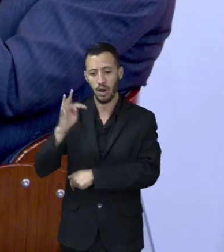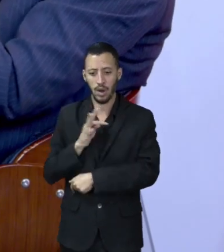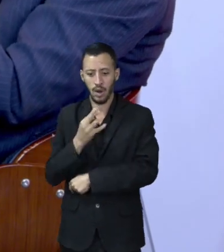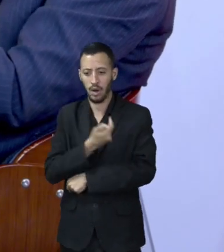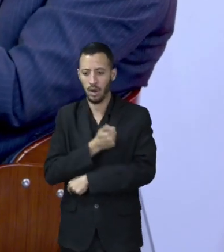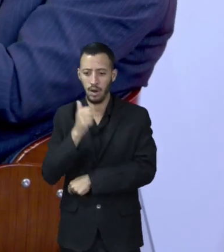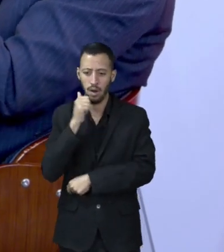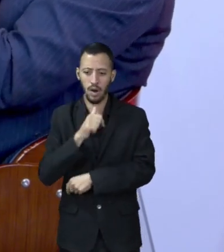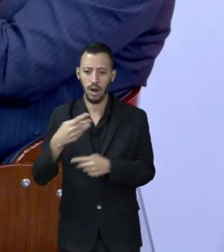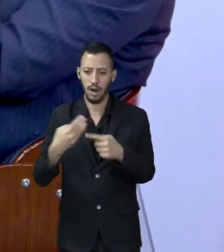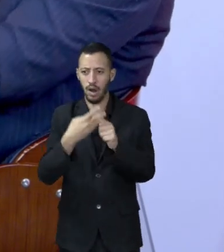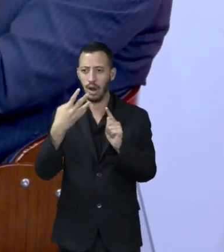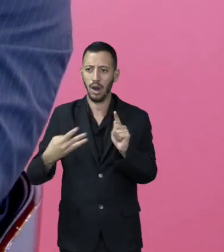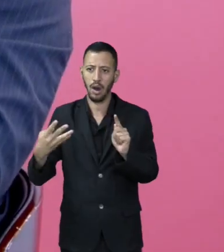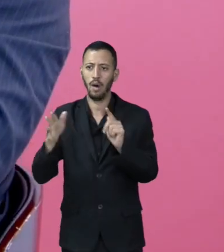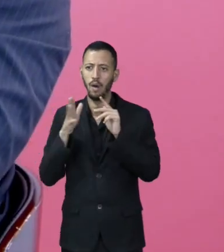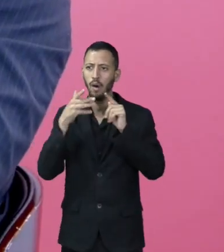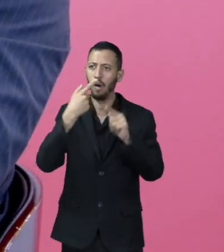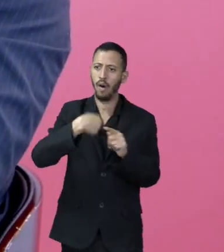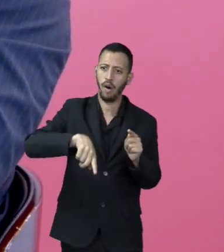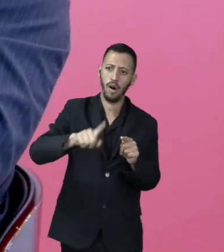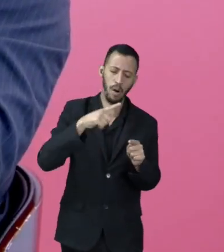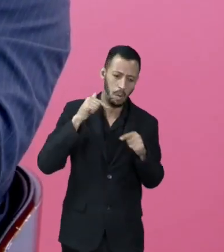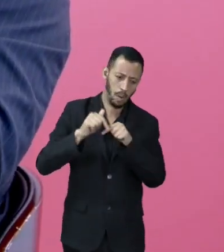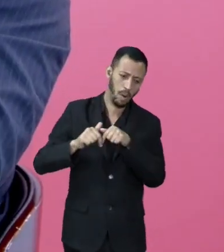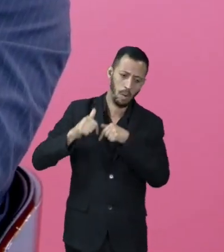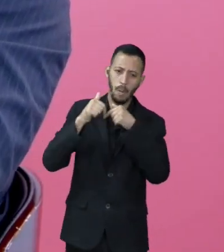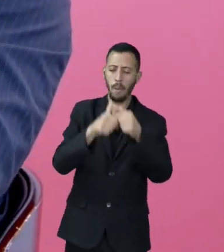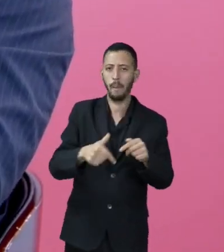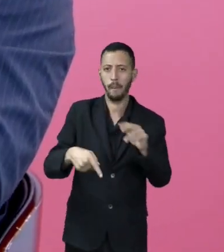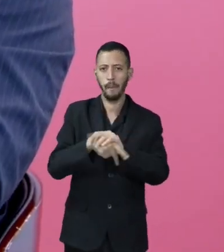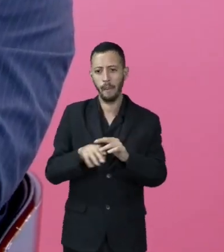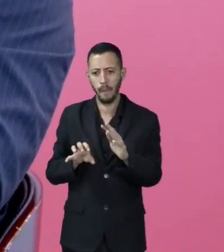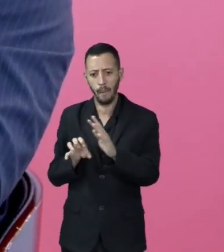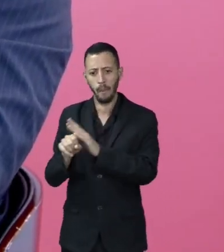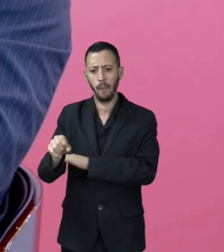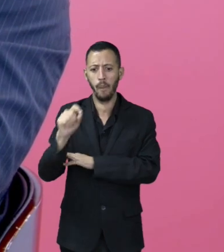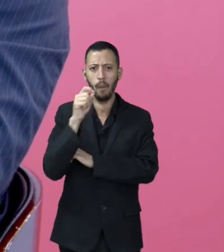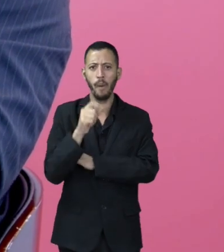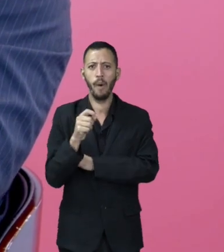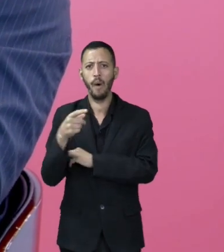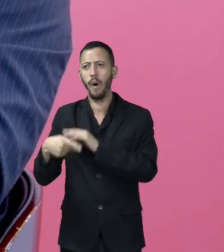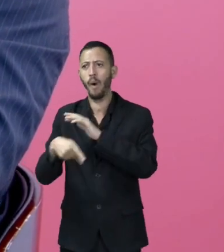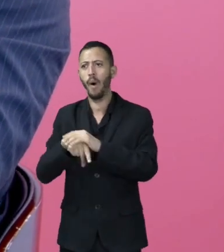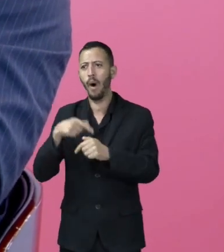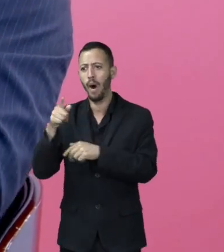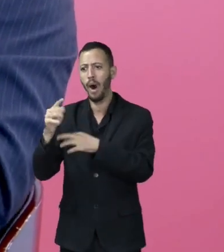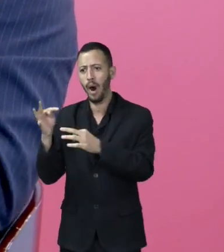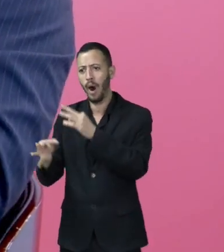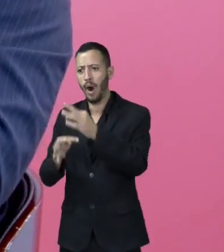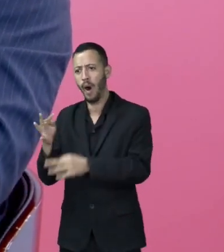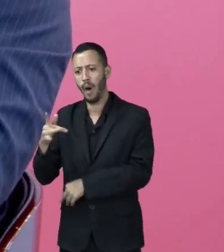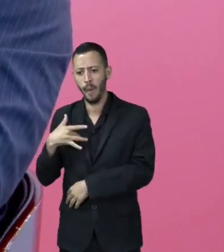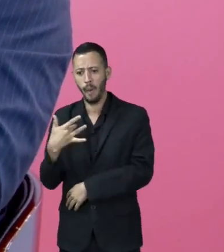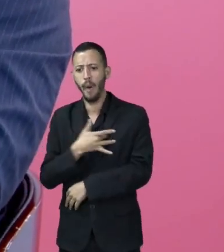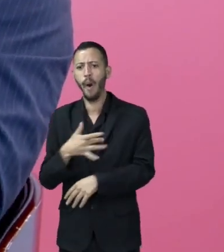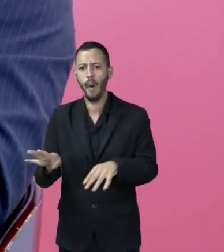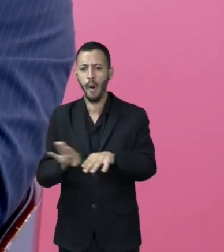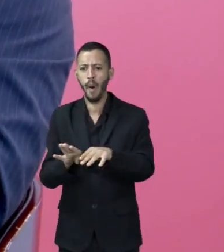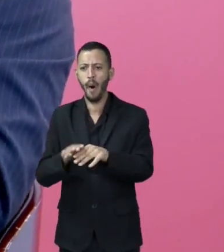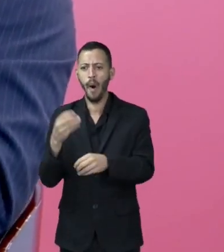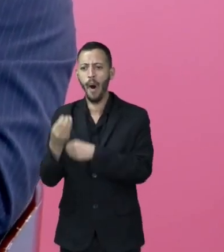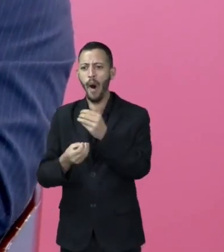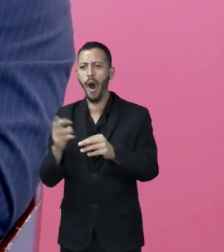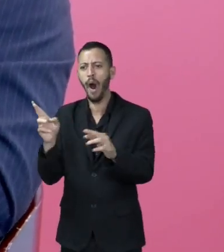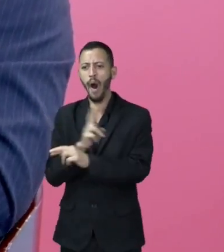de pessoas LGBT que foram ali atrás também buscar os seus tratamentos, a sua saúde também